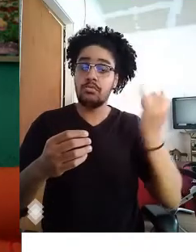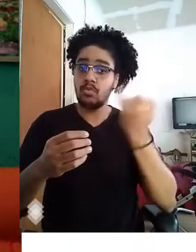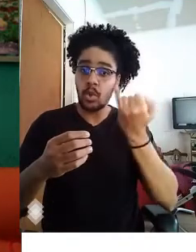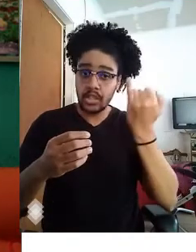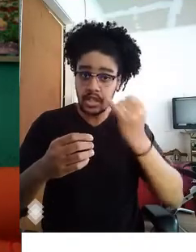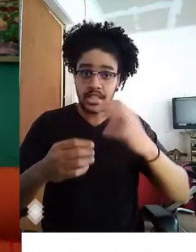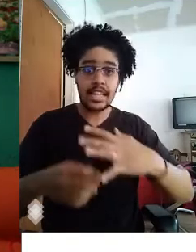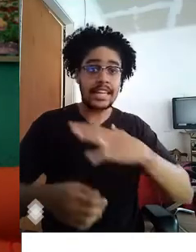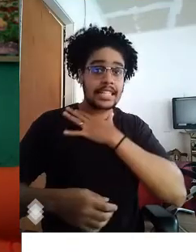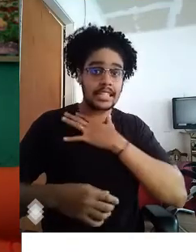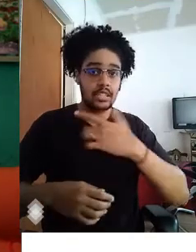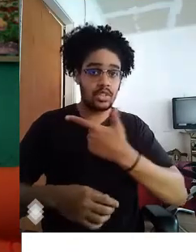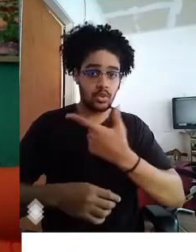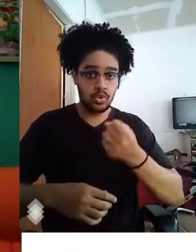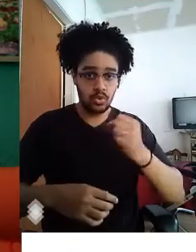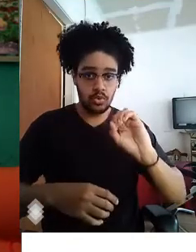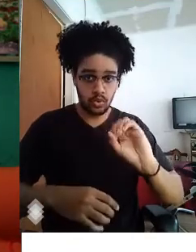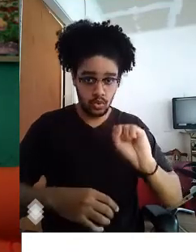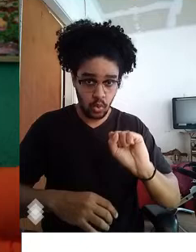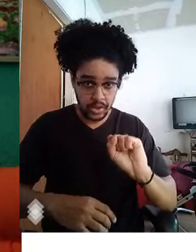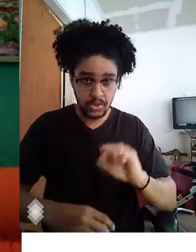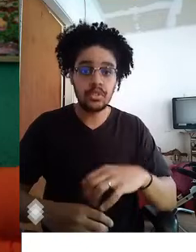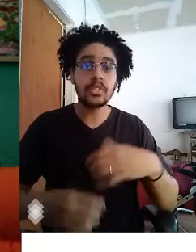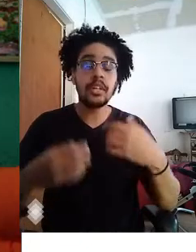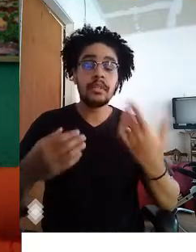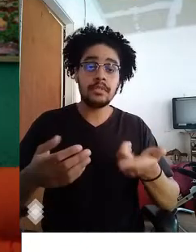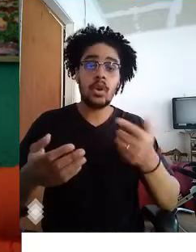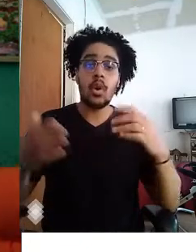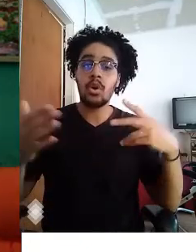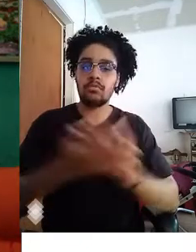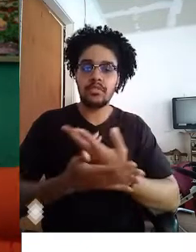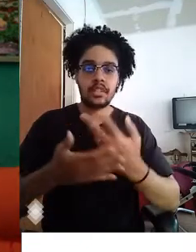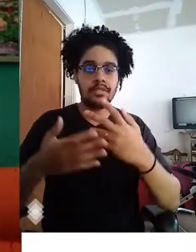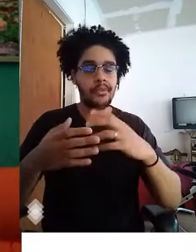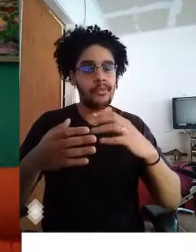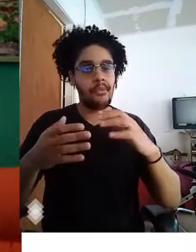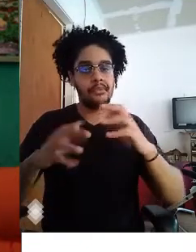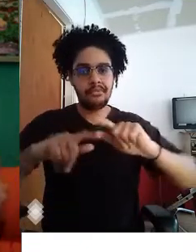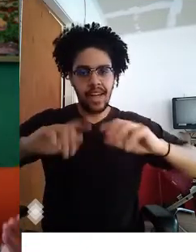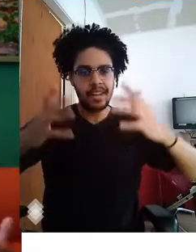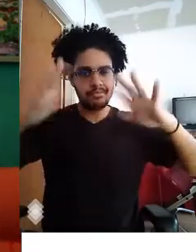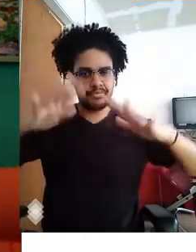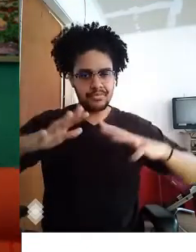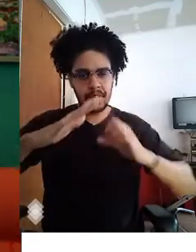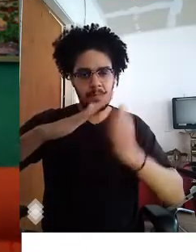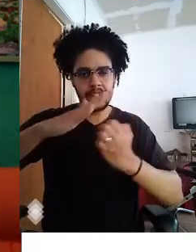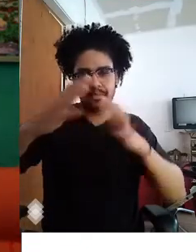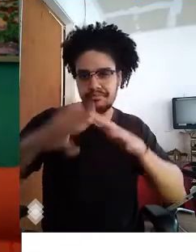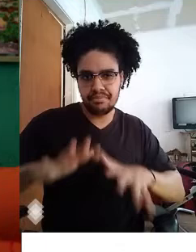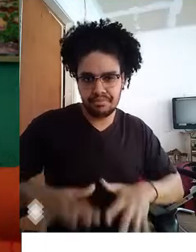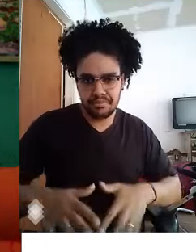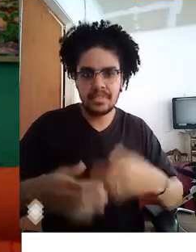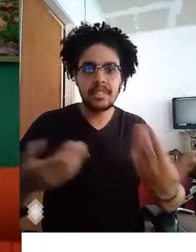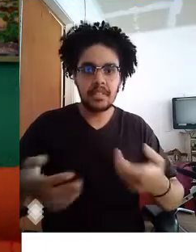de 2008, né, que foi uma crise que repercutiu, que provocou falências de grandes corporações norte-americanas,